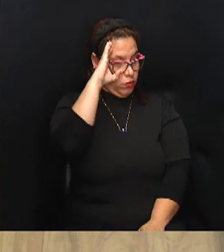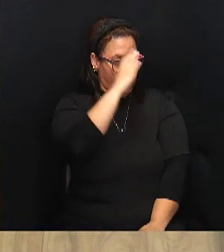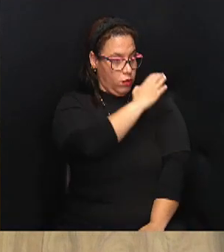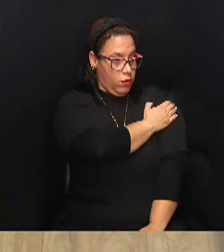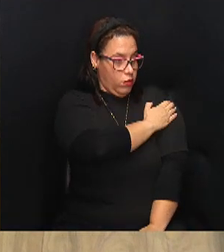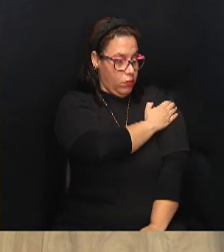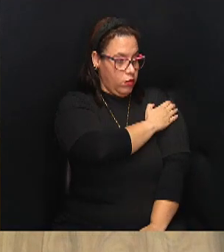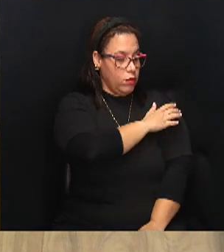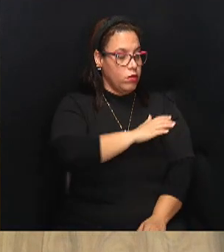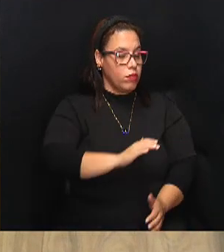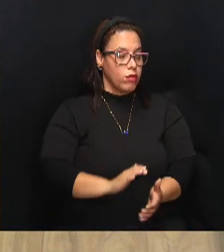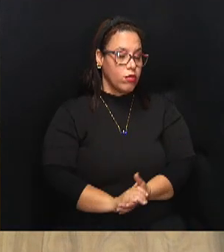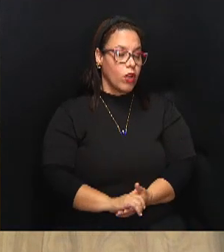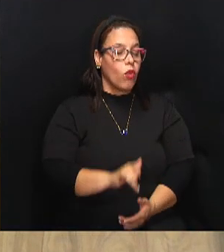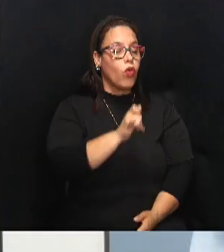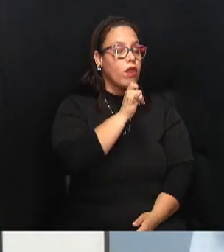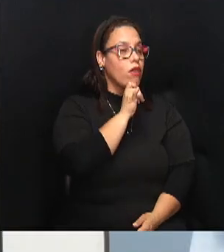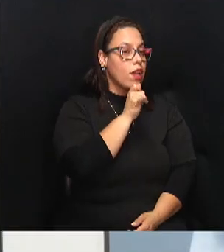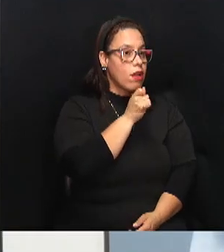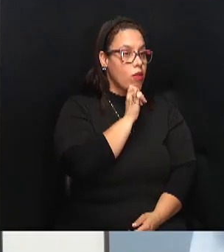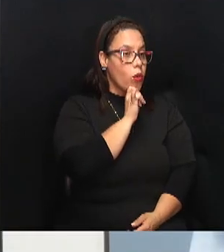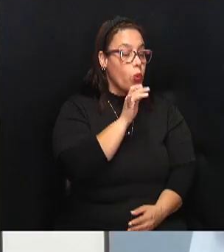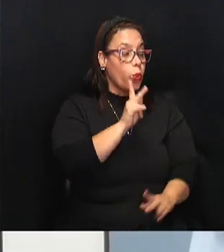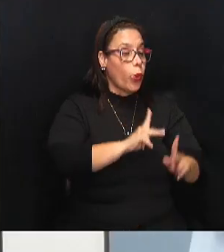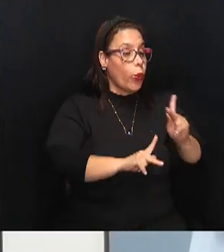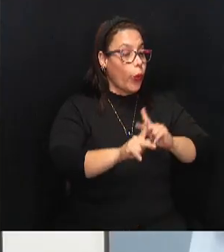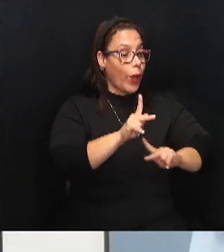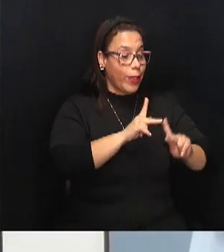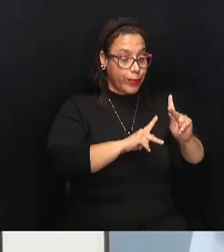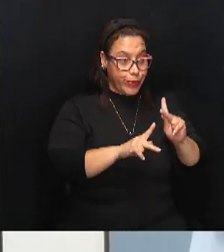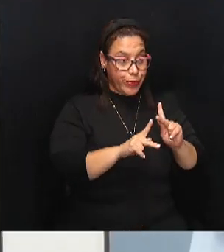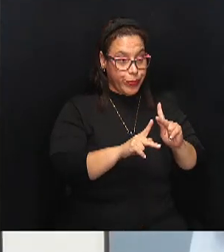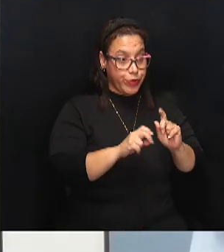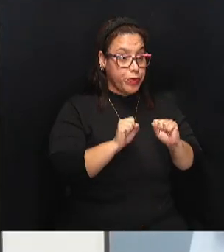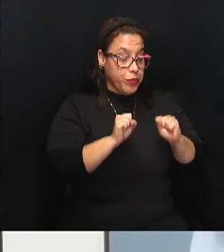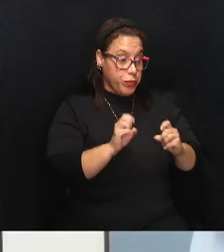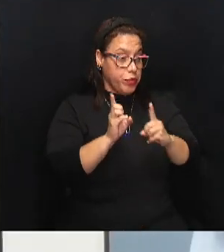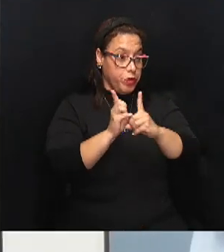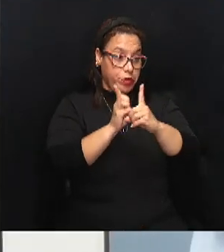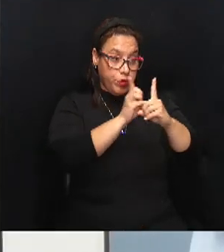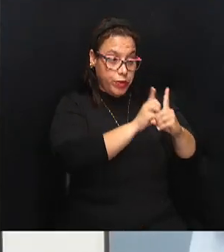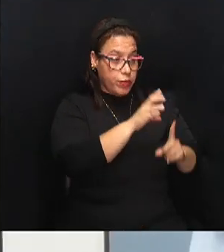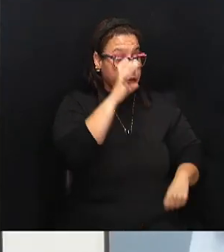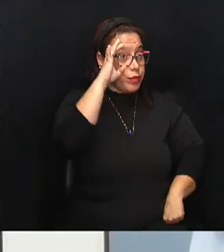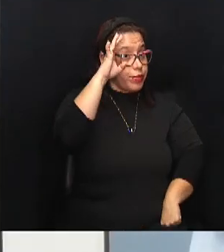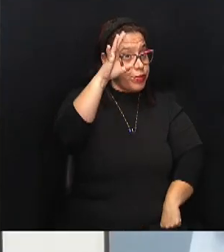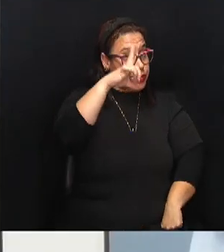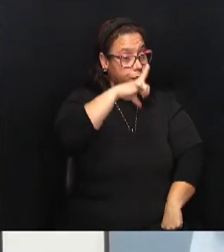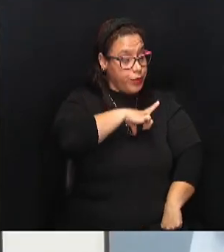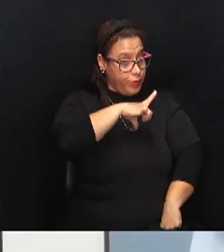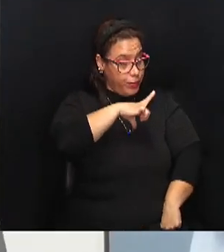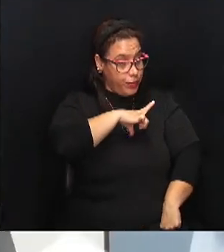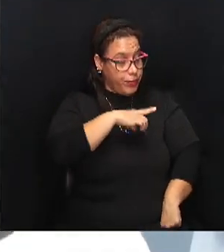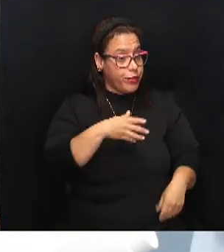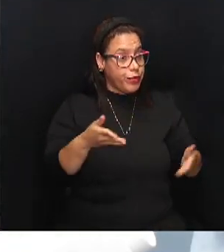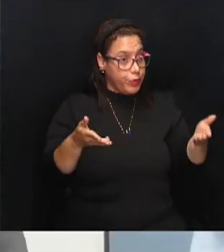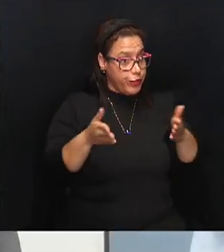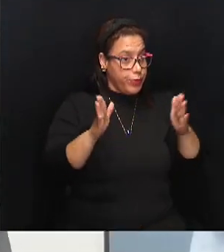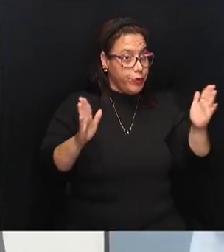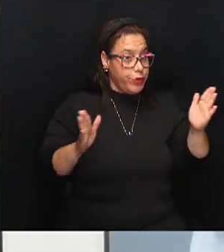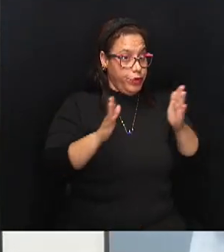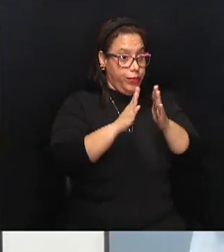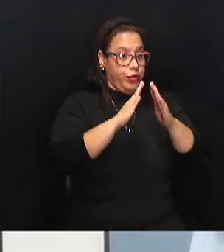né? Vou dar um exemplo aqui popular, para o pessoal poder nos atender. Imagina que nós temos uma demanda agora em frente de